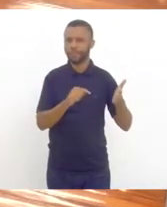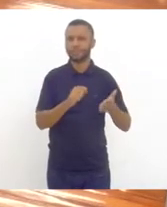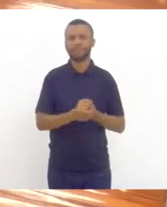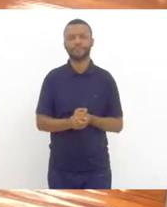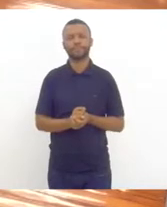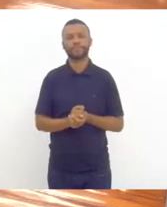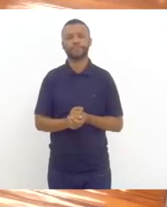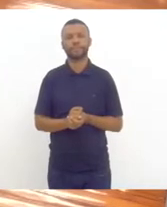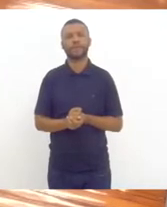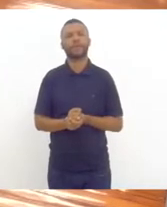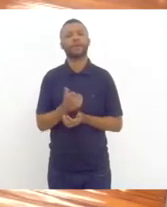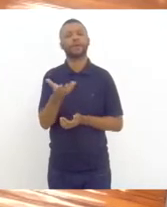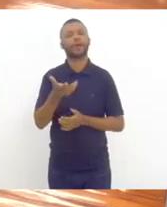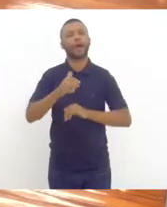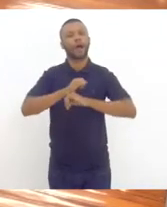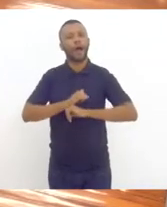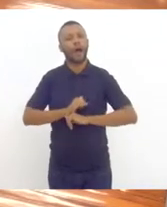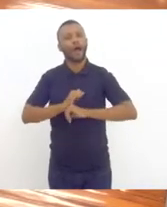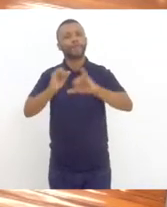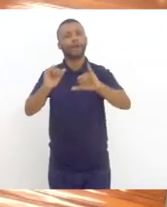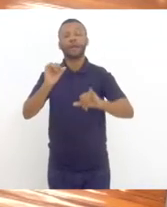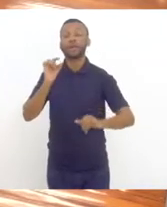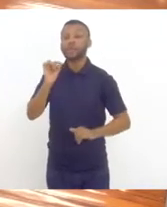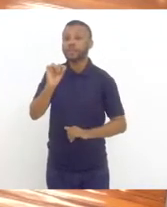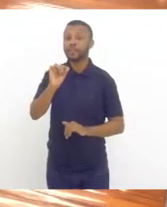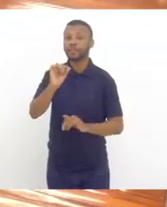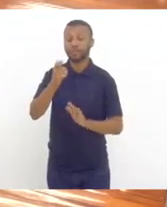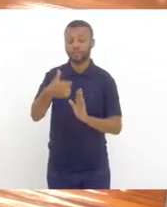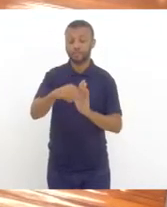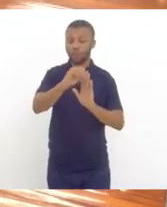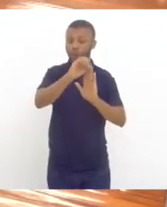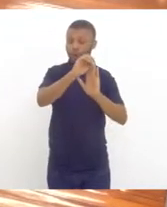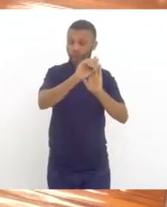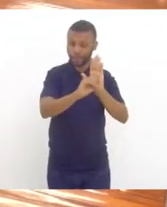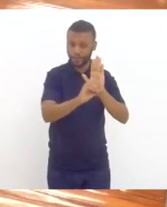assinalar que, através do ofício Cefaz